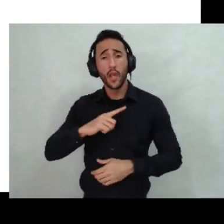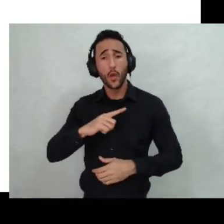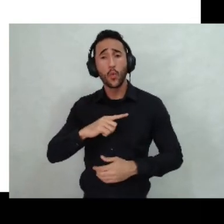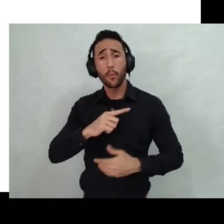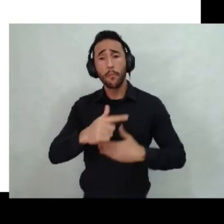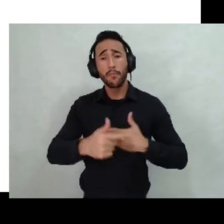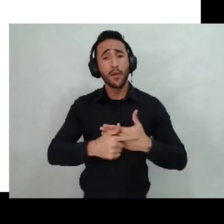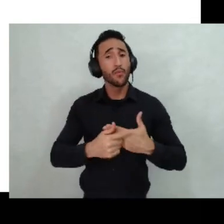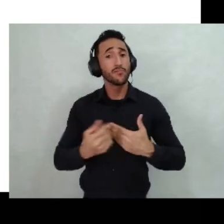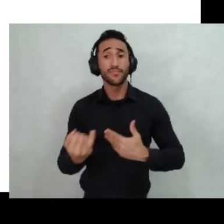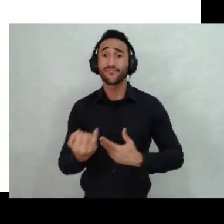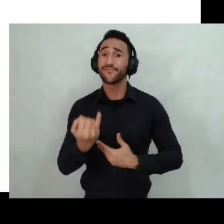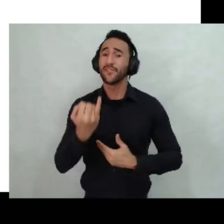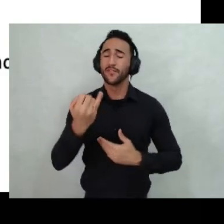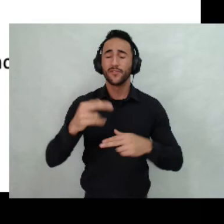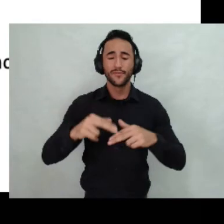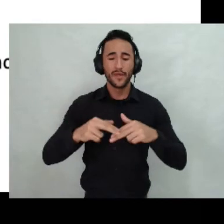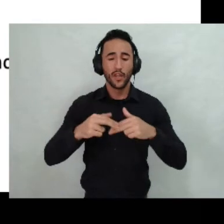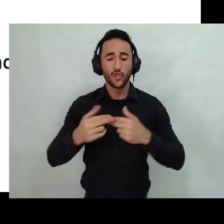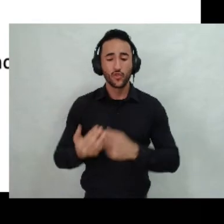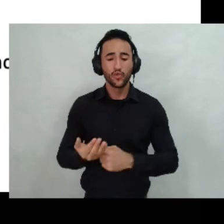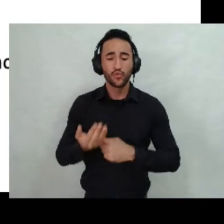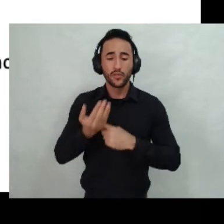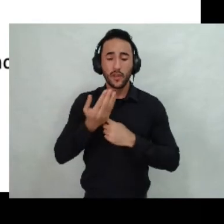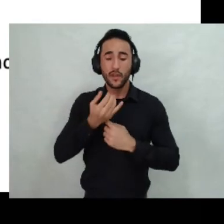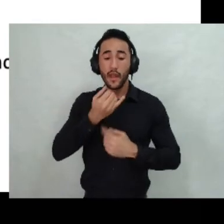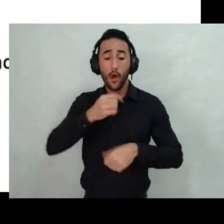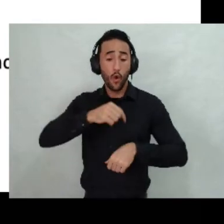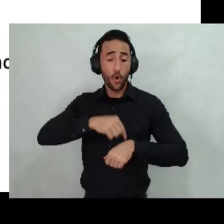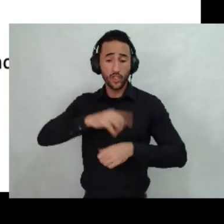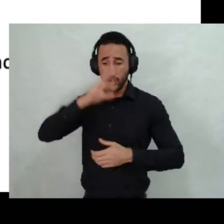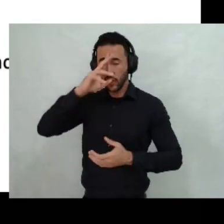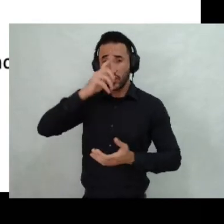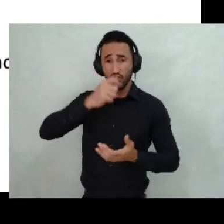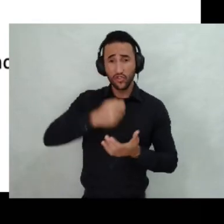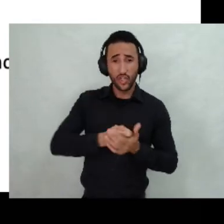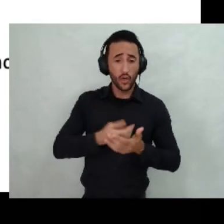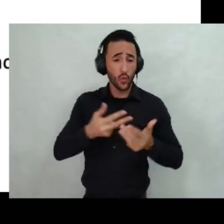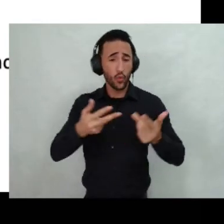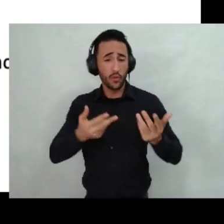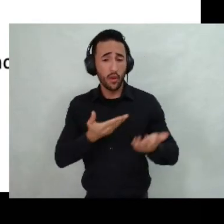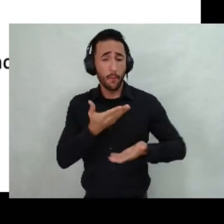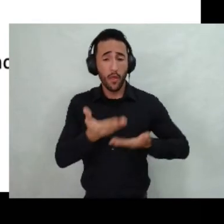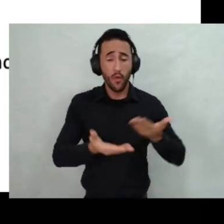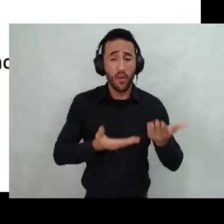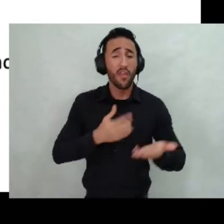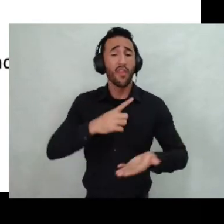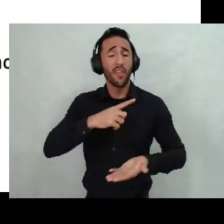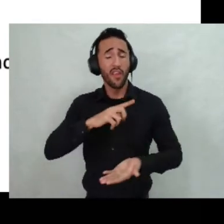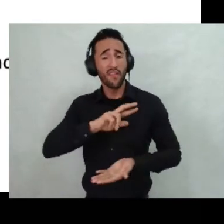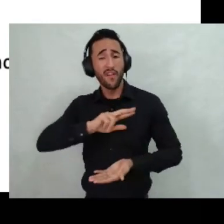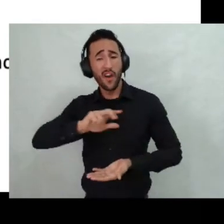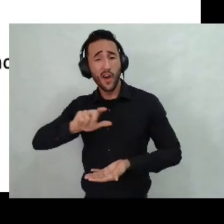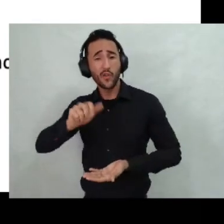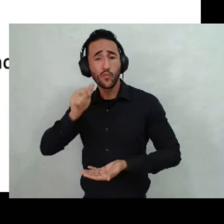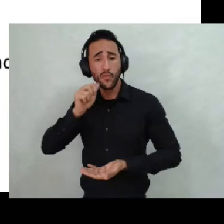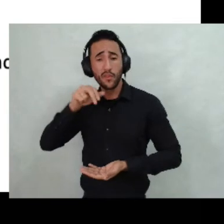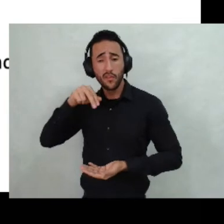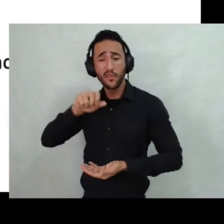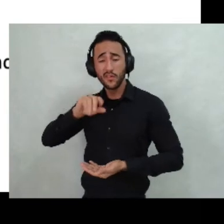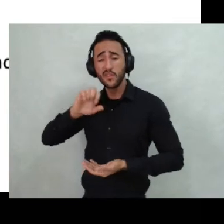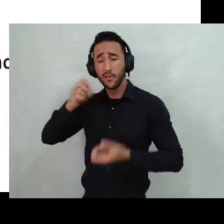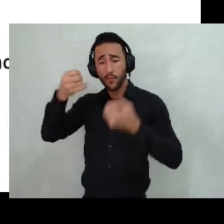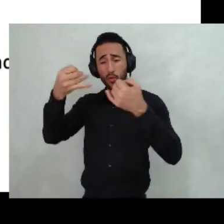influenciar o raciocínio clínico e a tomada de decisões terapêuticas. São muitos vulneráveis, a professora Nancy já chamou atenção,